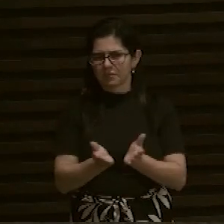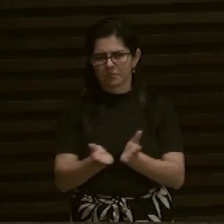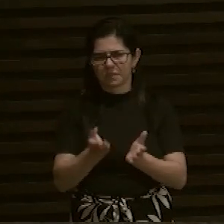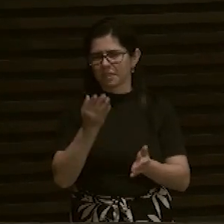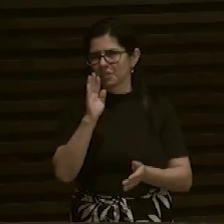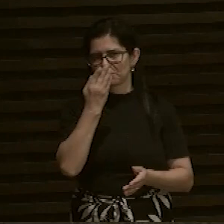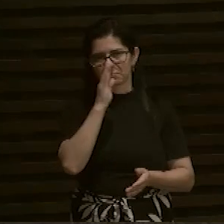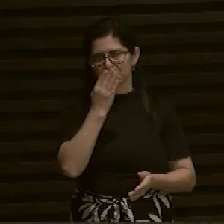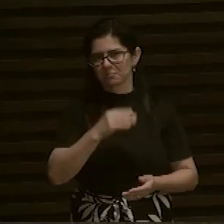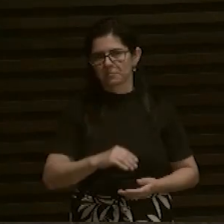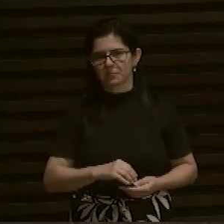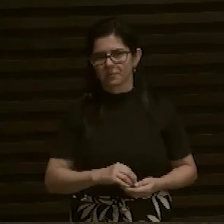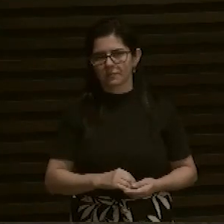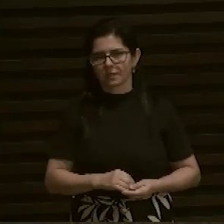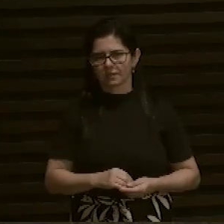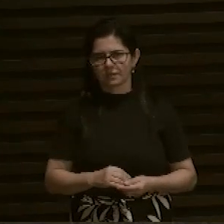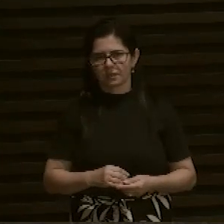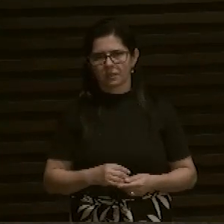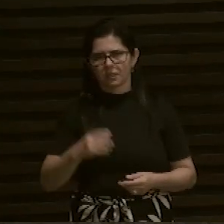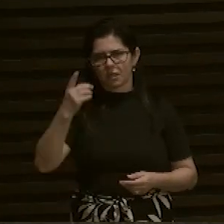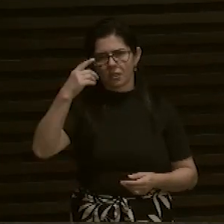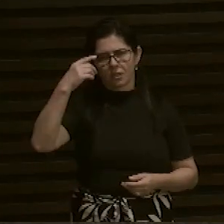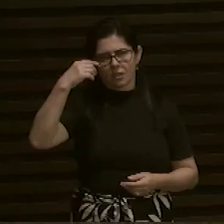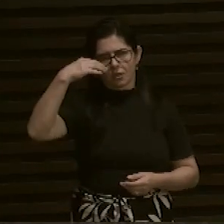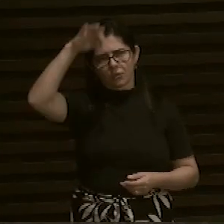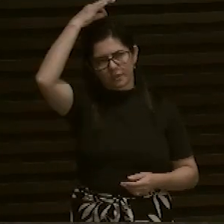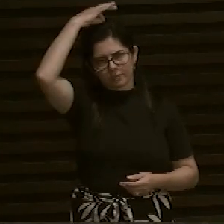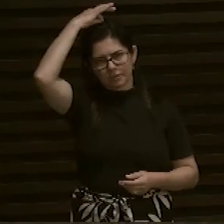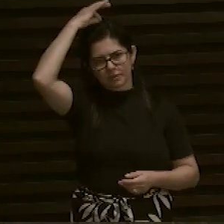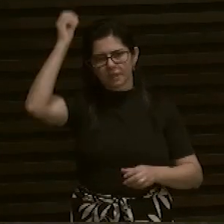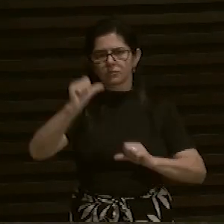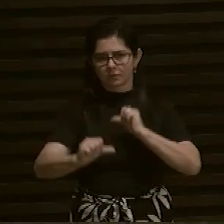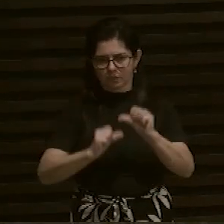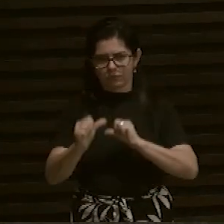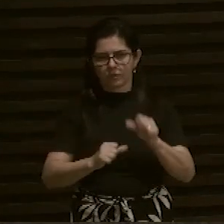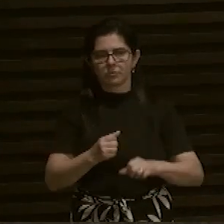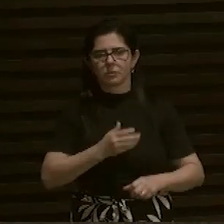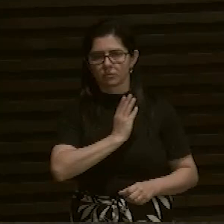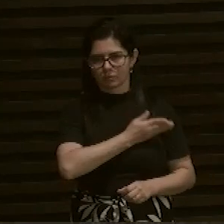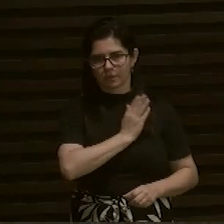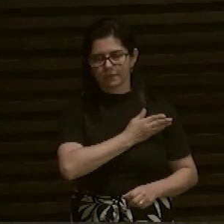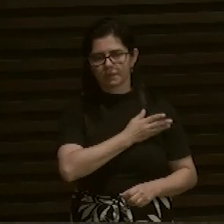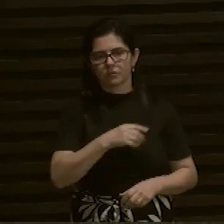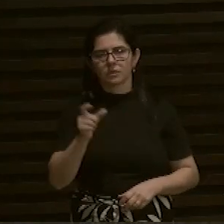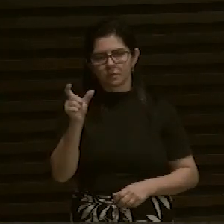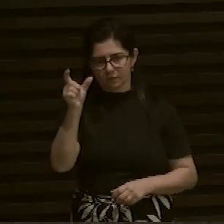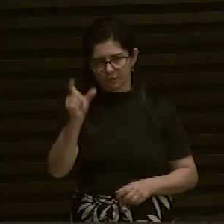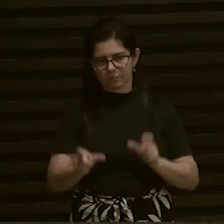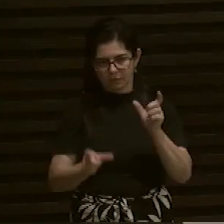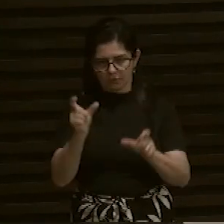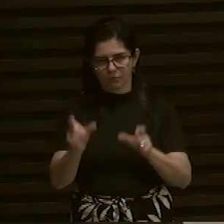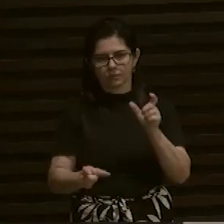uma doutrina muito complicada, porque a gente sabe que o Espírito Santo transforma e troca o coração do homem, de fato. Né? Então isso, meus irmãos, beira